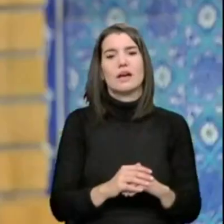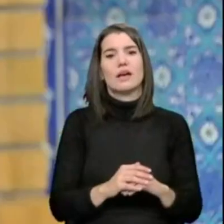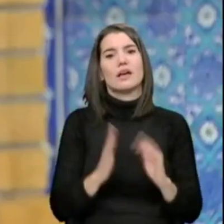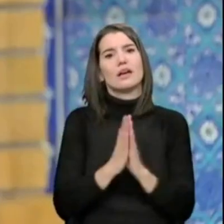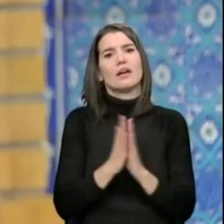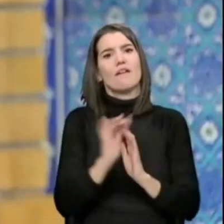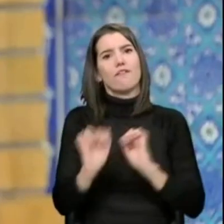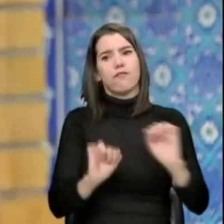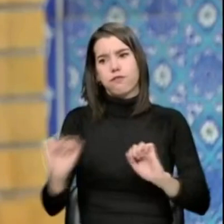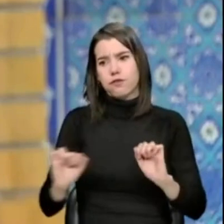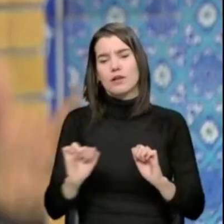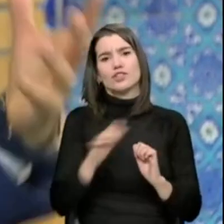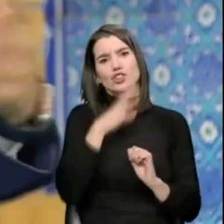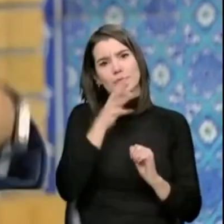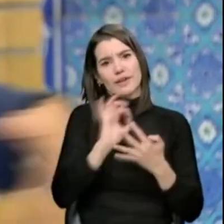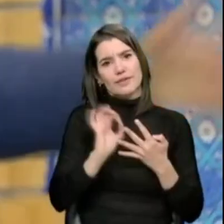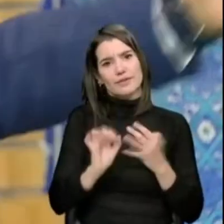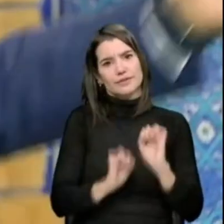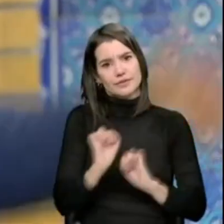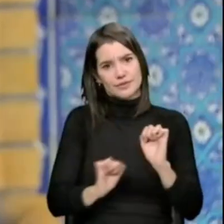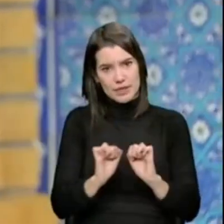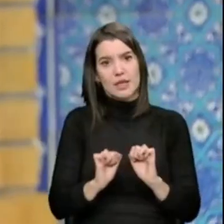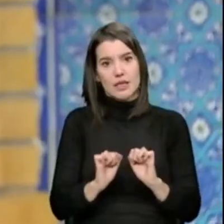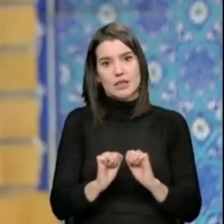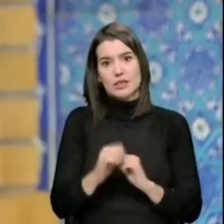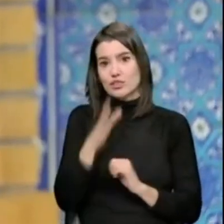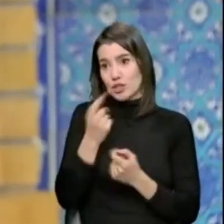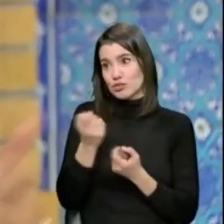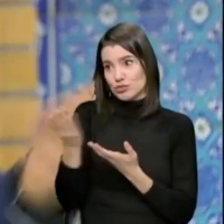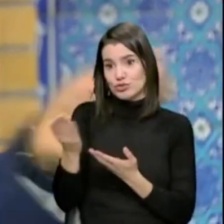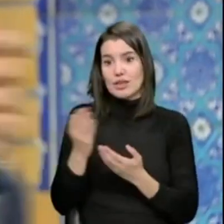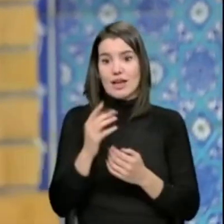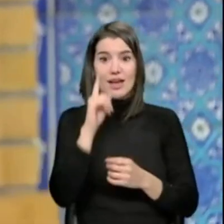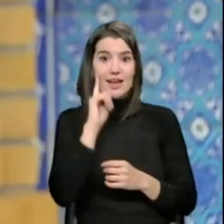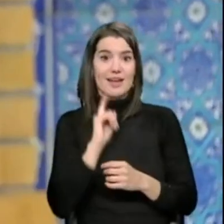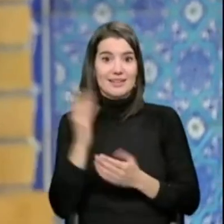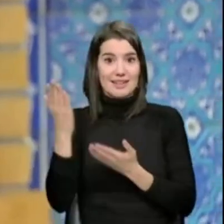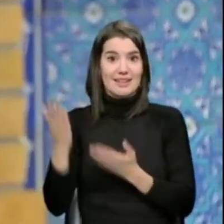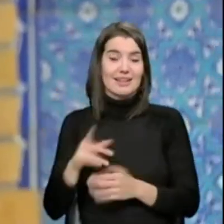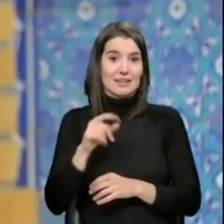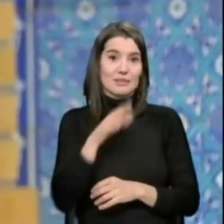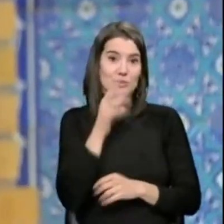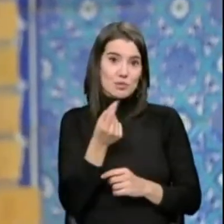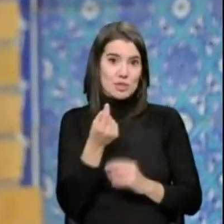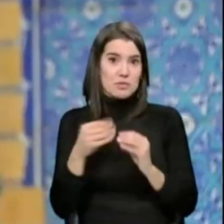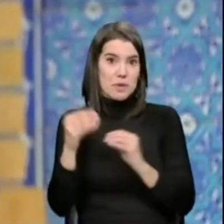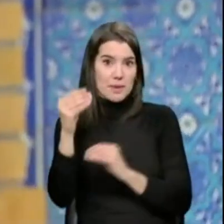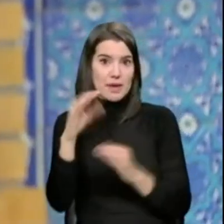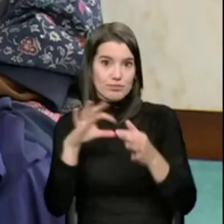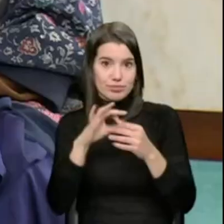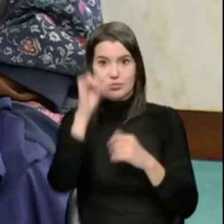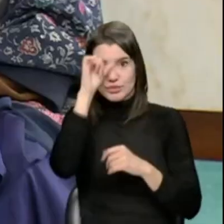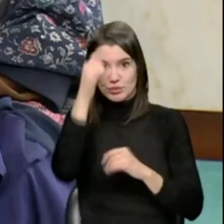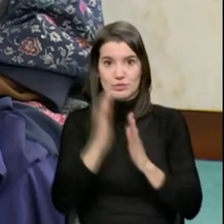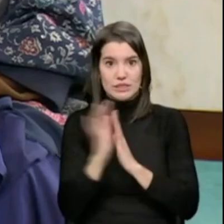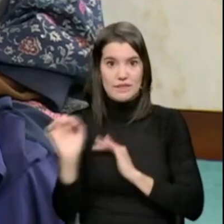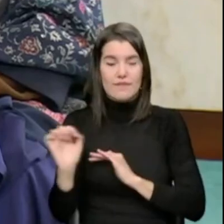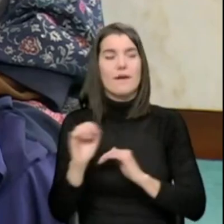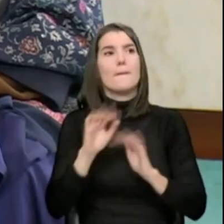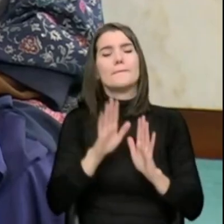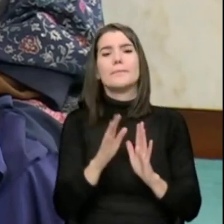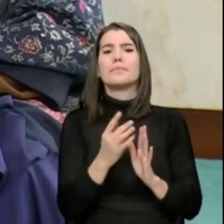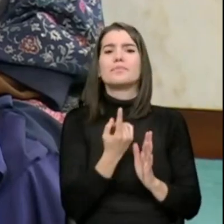vossas religiões. Já aqui falámos um bocadinho, e a Sonia Gala também acabou já por ir adiantando, mas em que é que